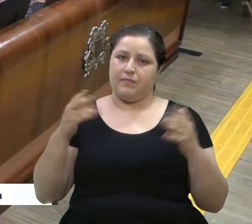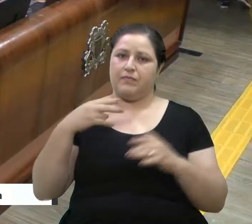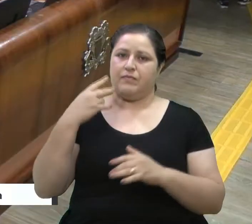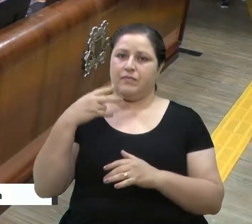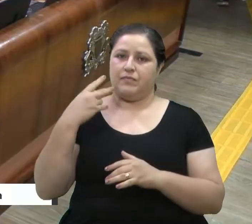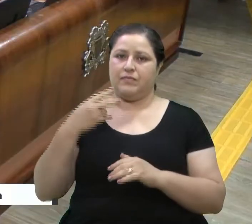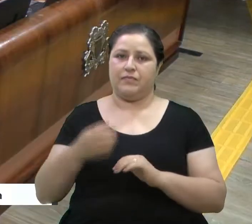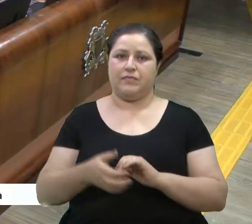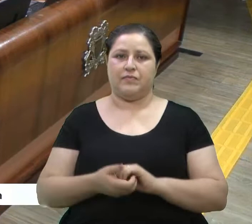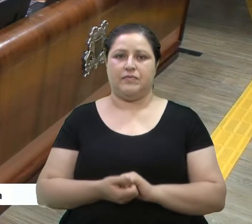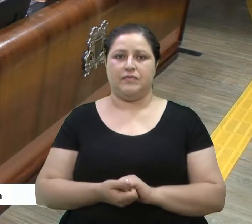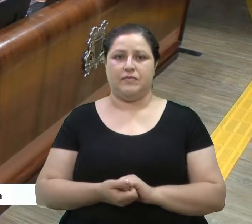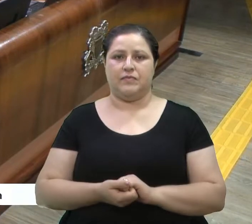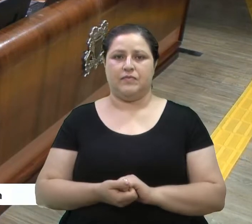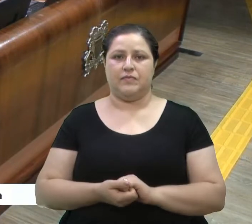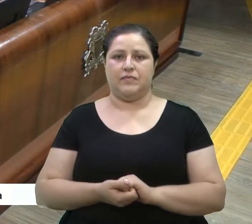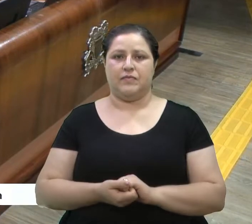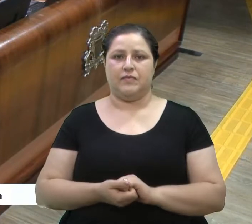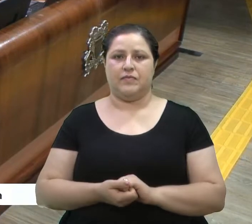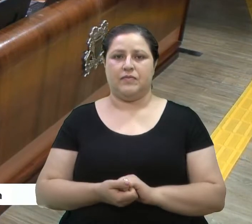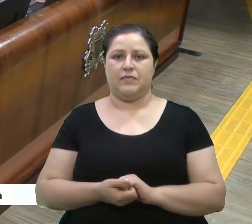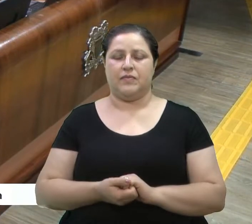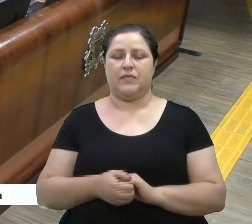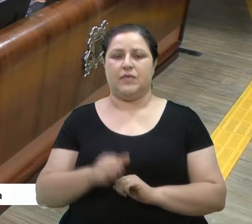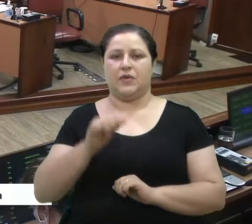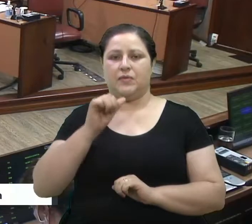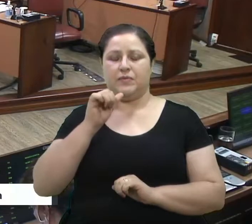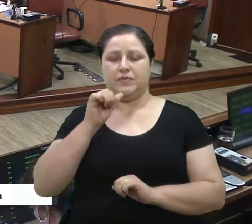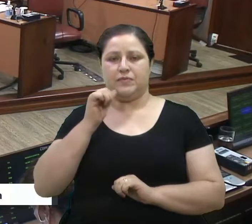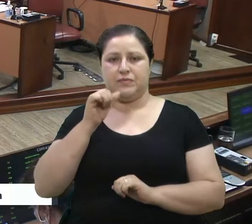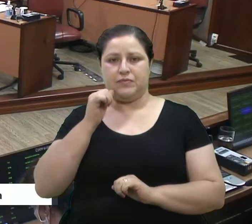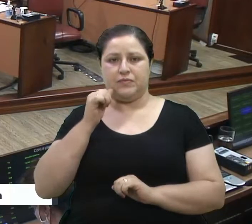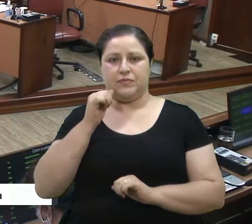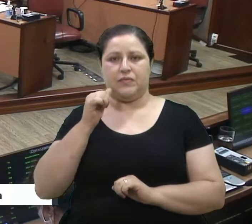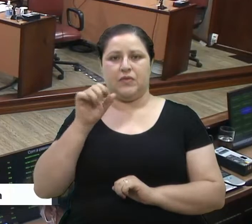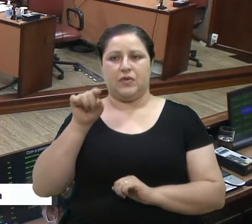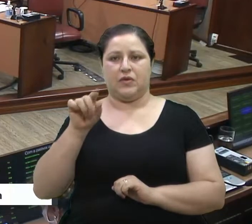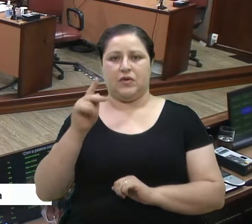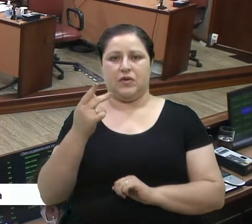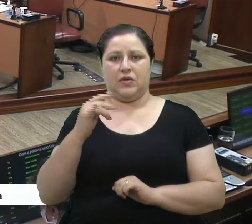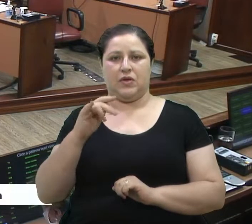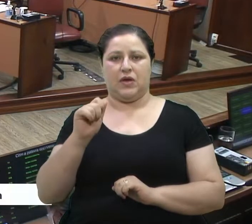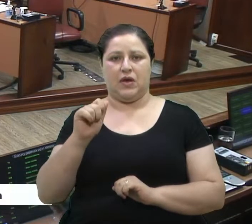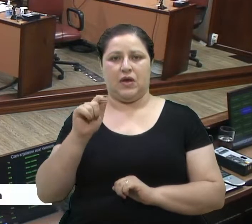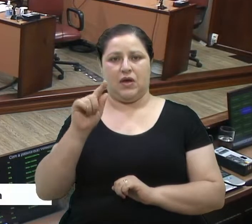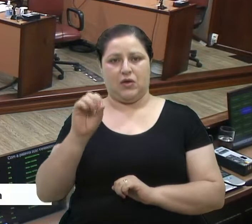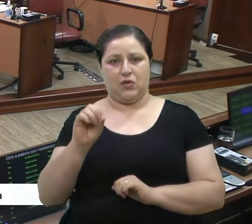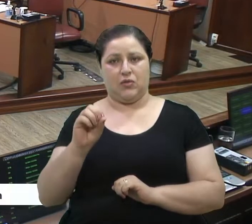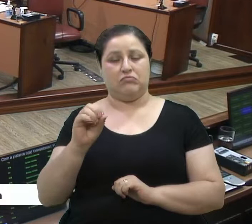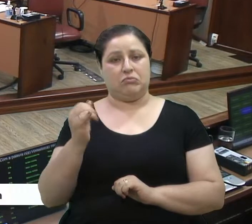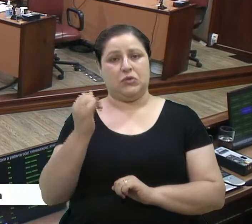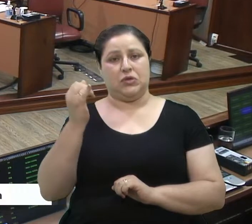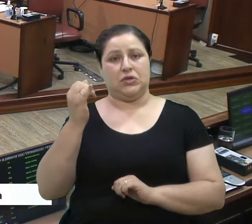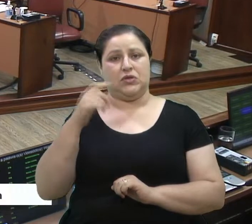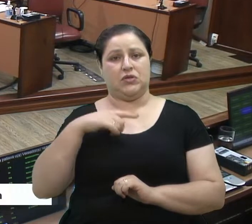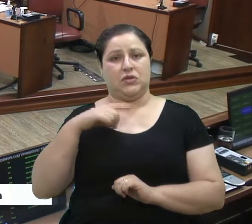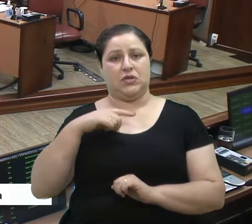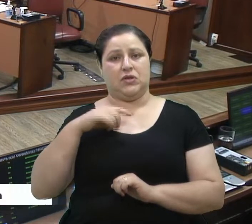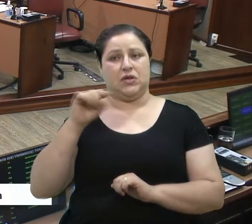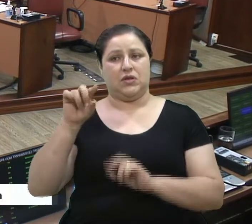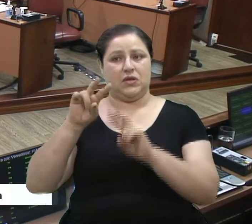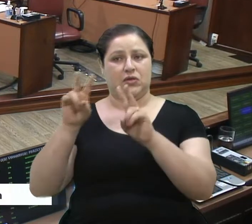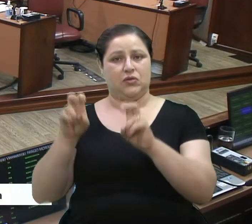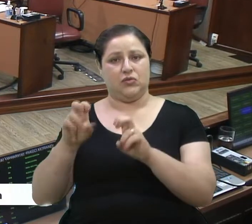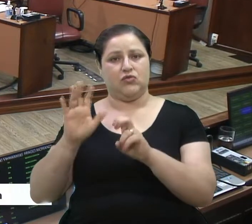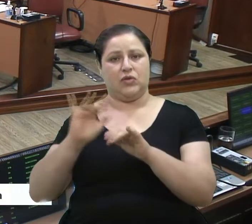Marcou. Vereador Iago, um assunto bastante pertinente, como o senhor falou, repercutiu muito na mídia, mas a gente não se surpreende, né? A gente acabou